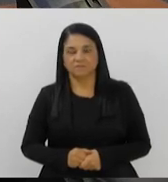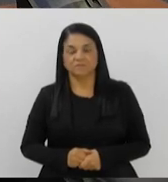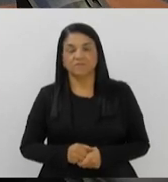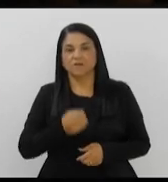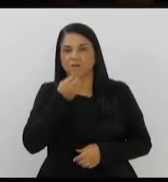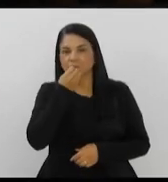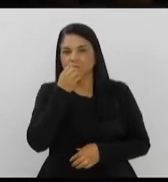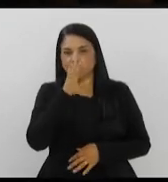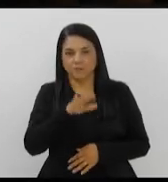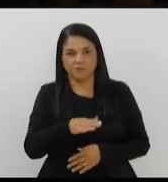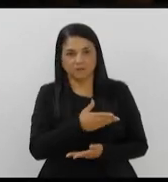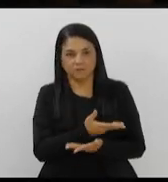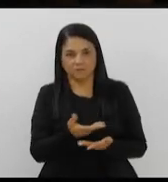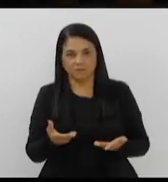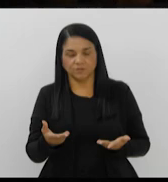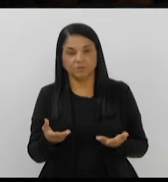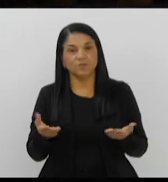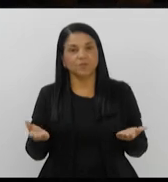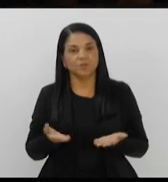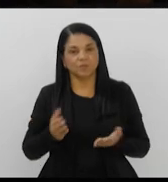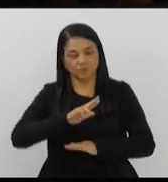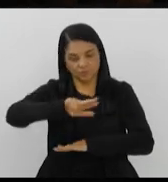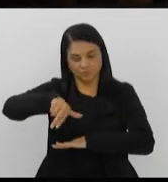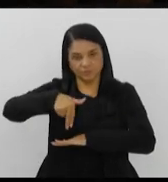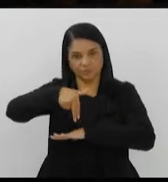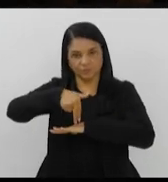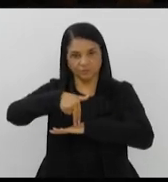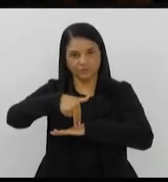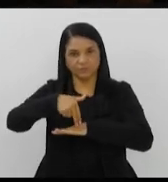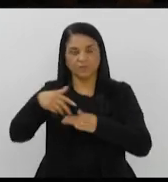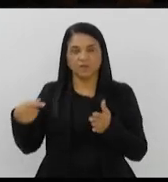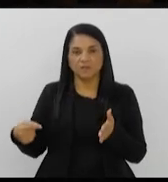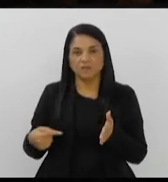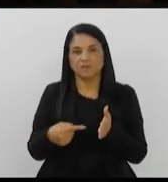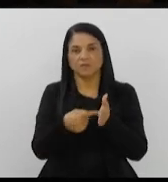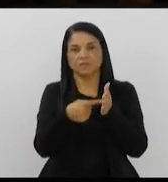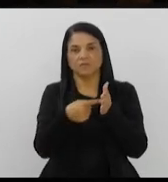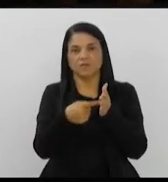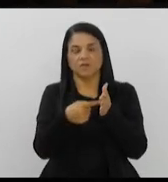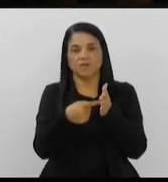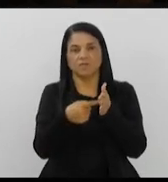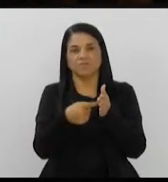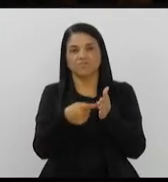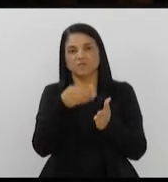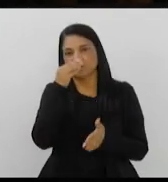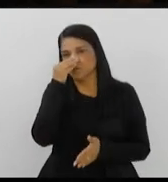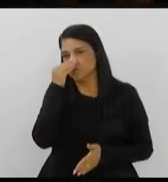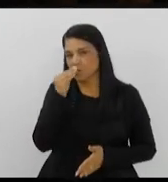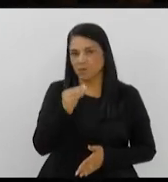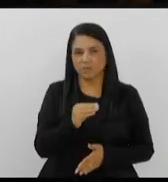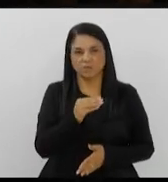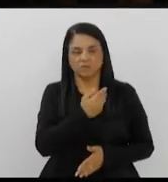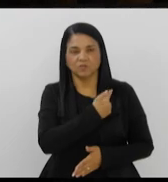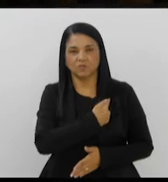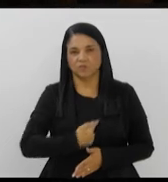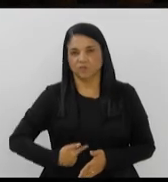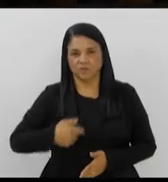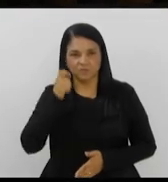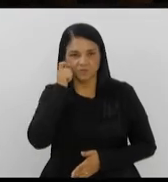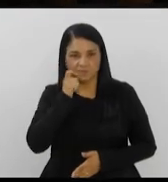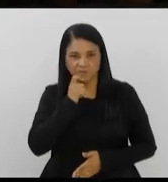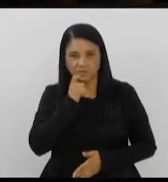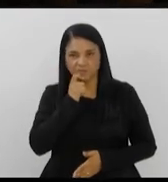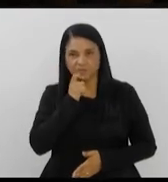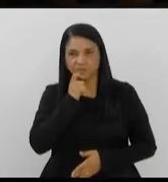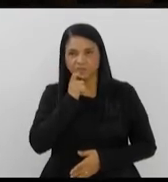Boa tarde a todos. Hoje eu venho à tribuna denunciar mais uma omissão do governo Cláudio Castro que está